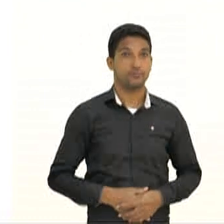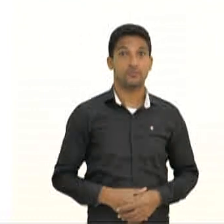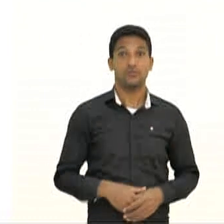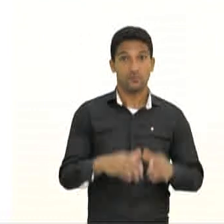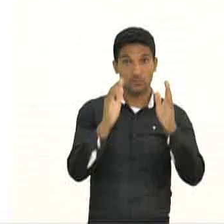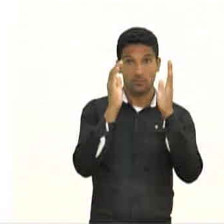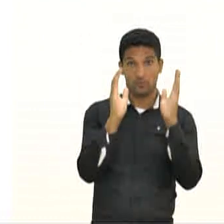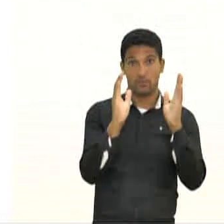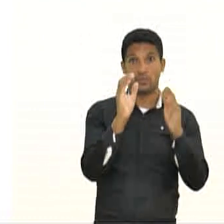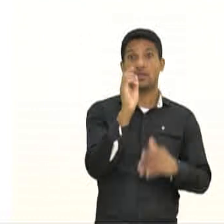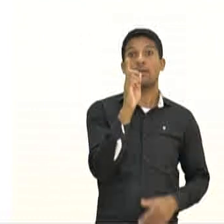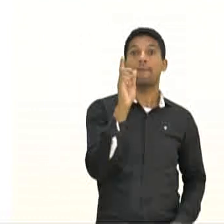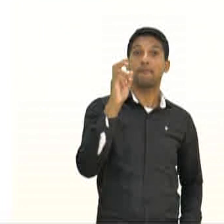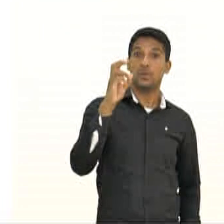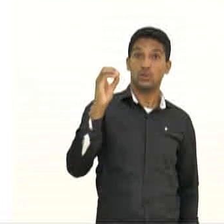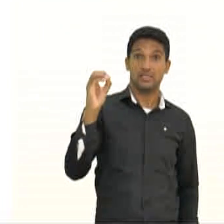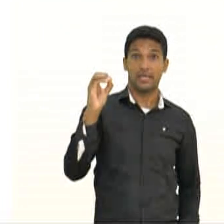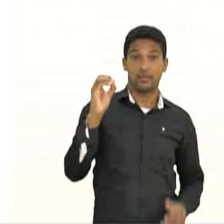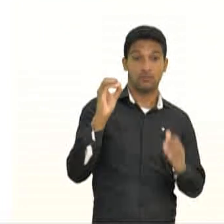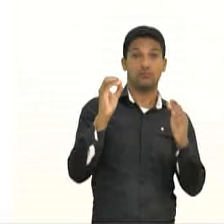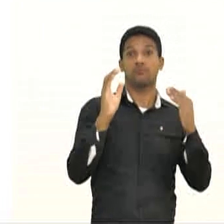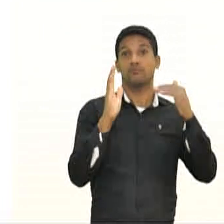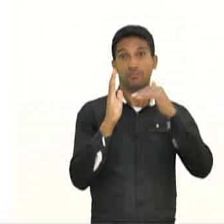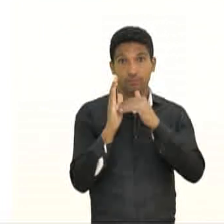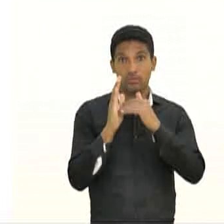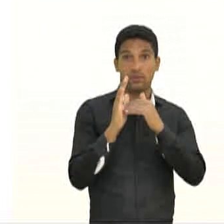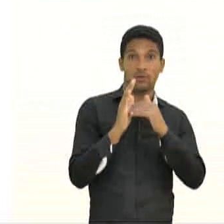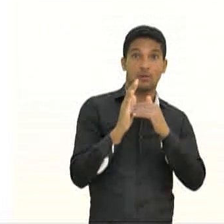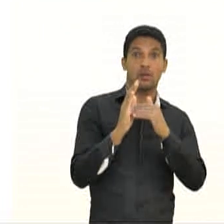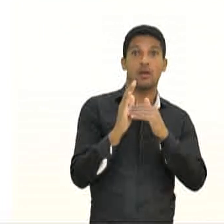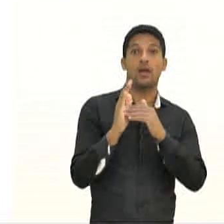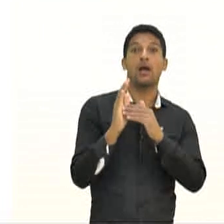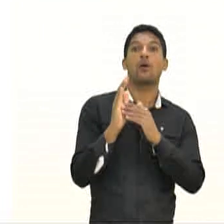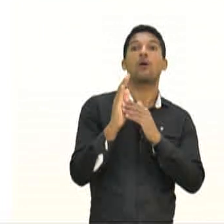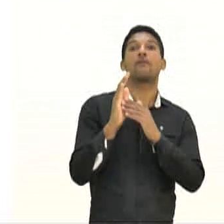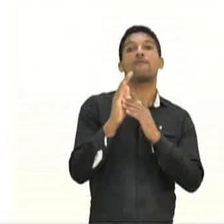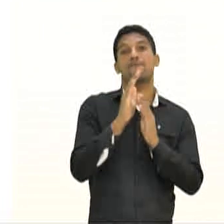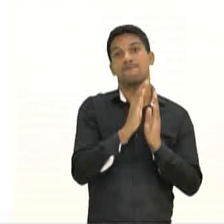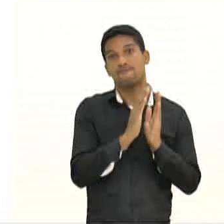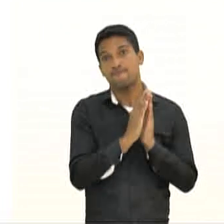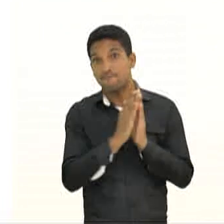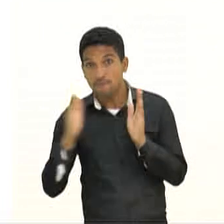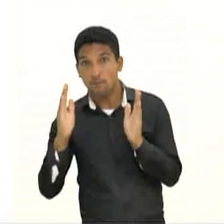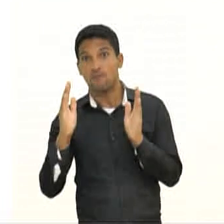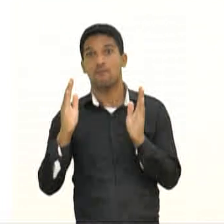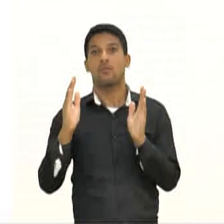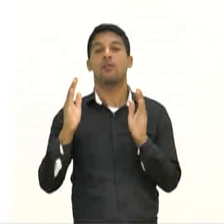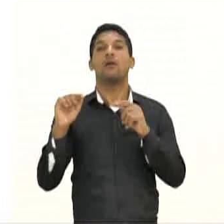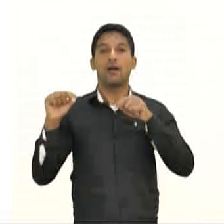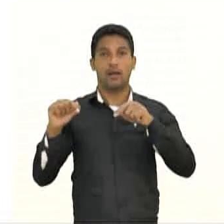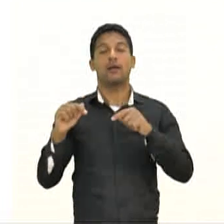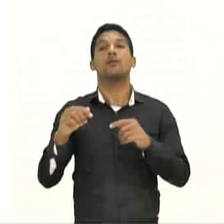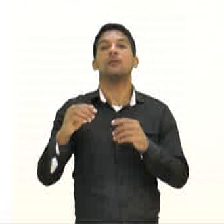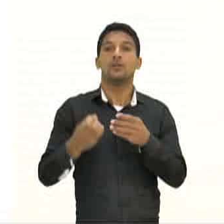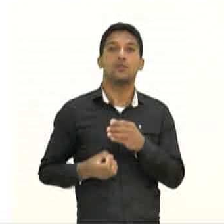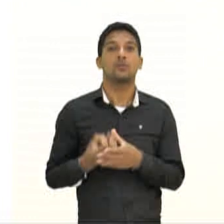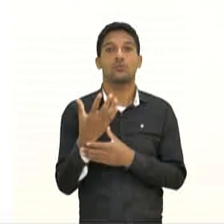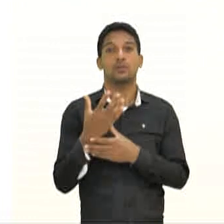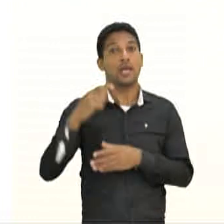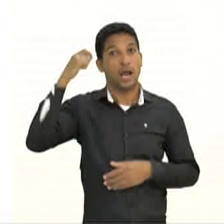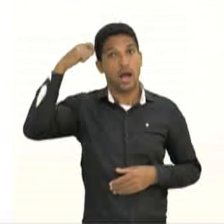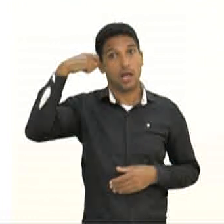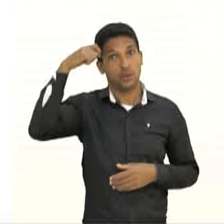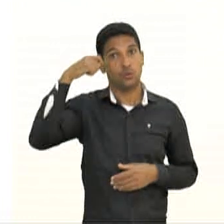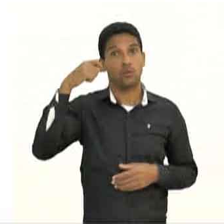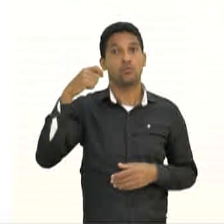dizer assim, que profissionais, né, entre aspas ali, que estavam realizando, acabaram começando a receber por esse trabalho, né? Então, temos os jogos de